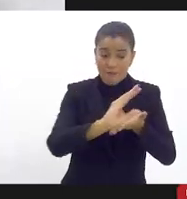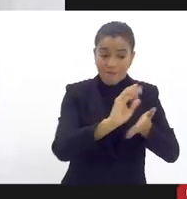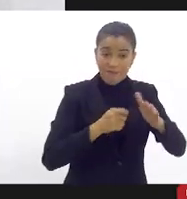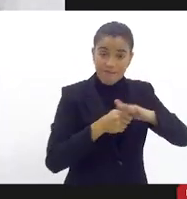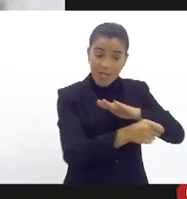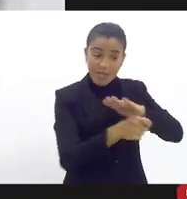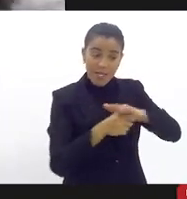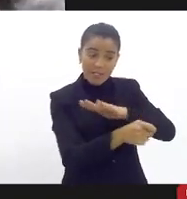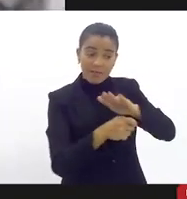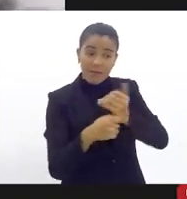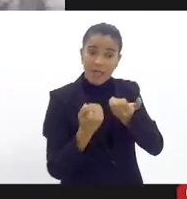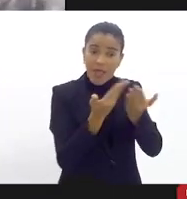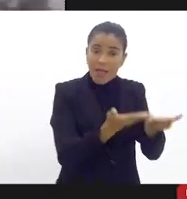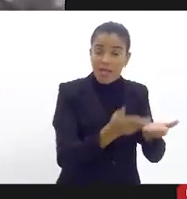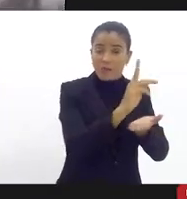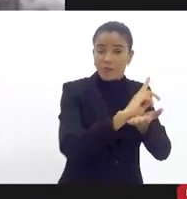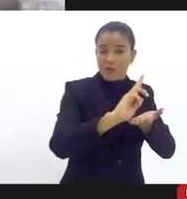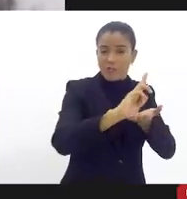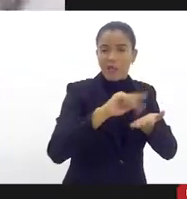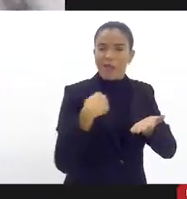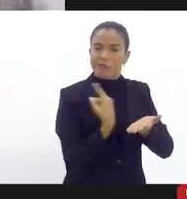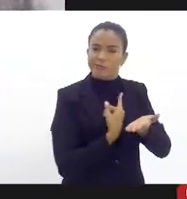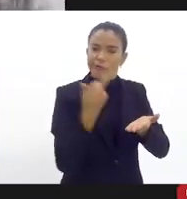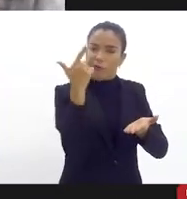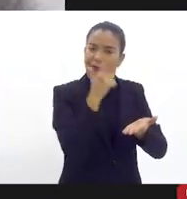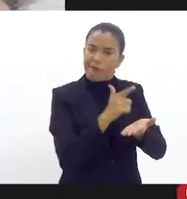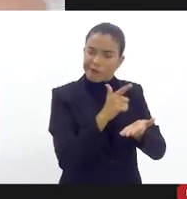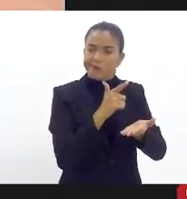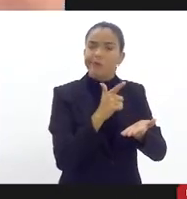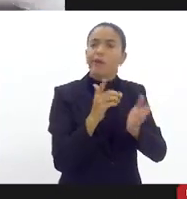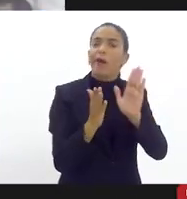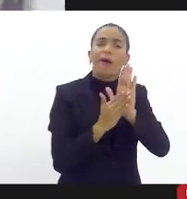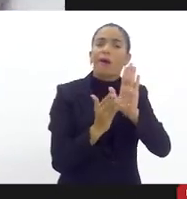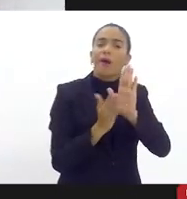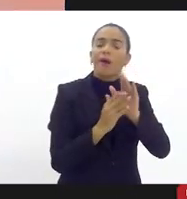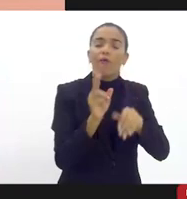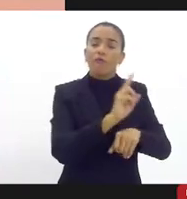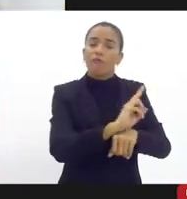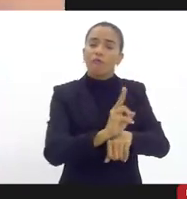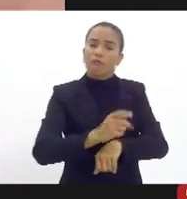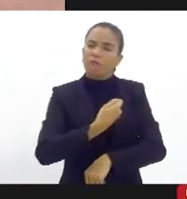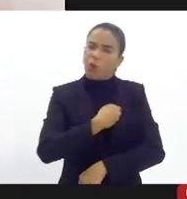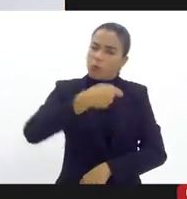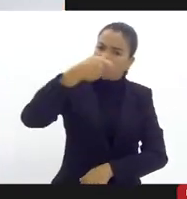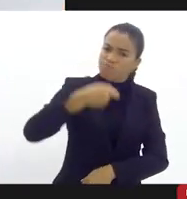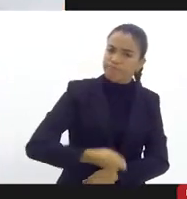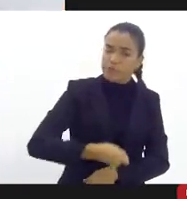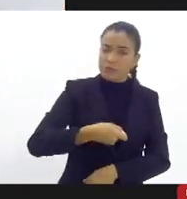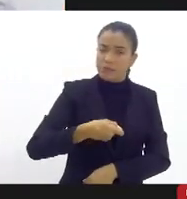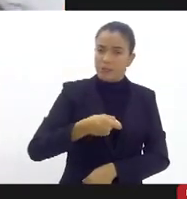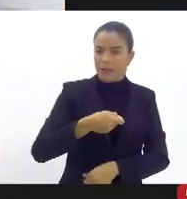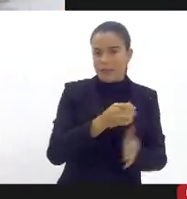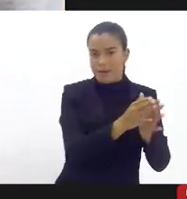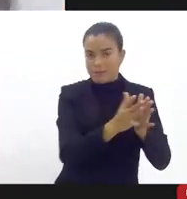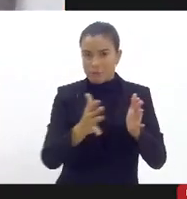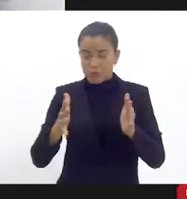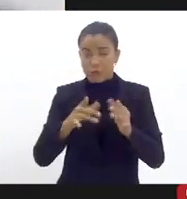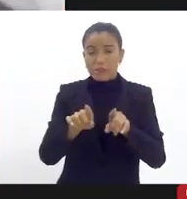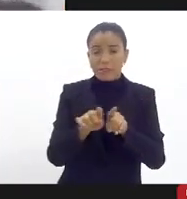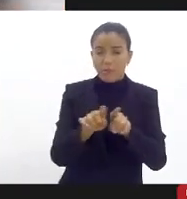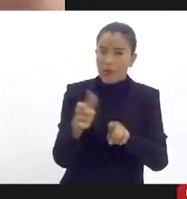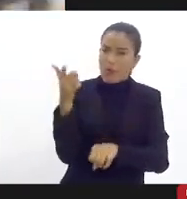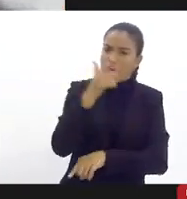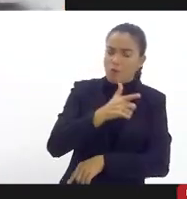dessas universidades que a gente consiga uma fiscalização rigorosa nesse processo e que a gente